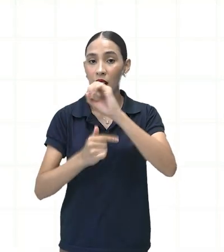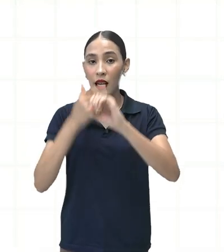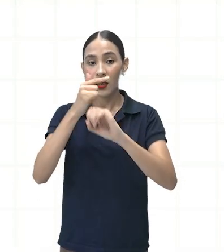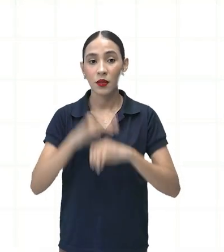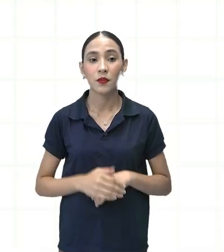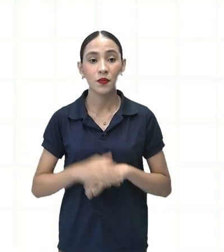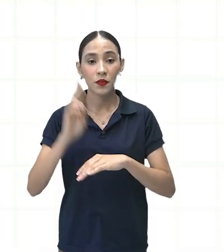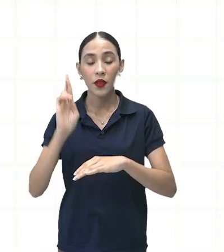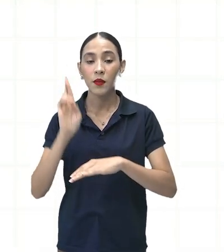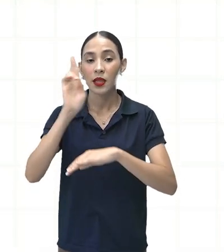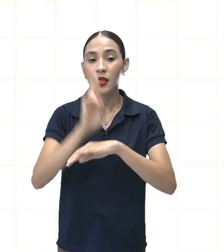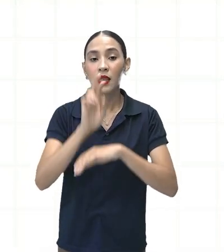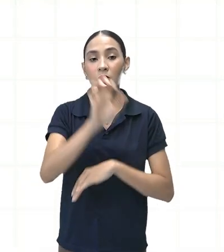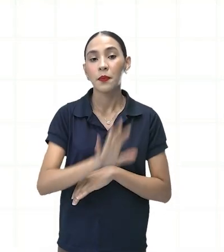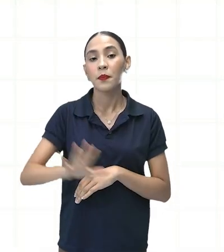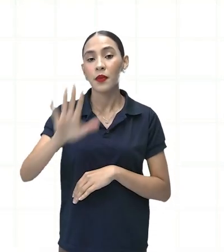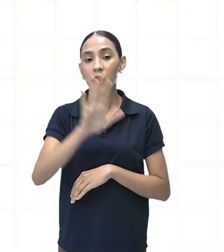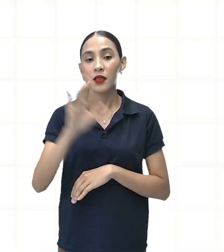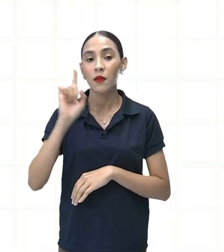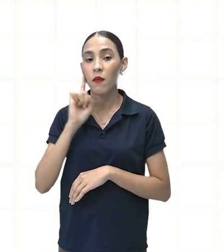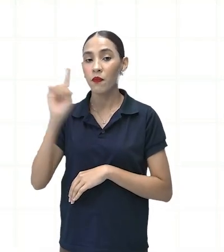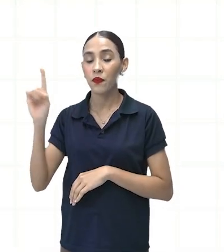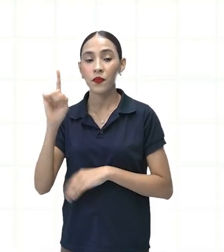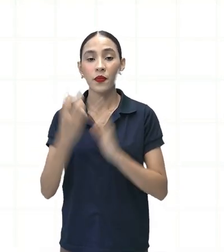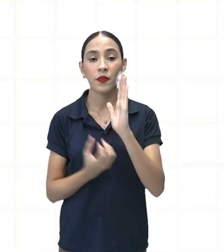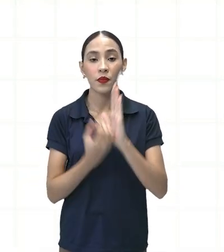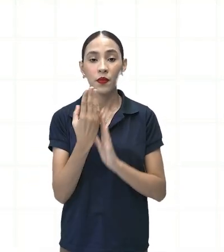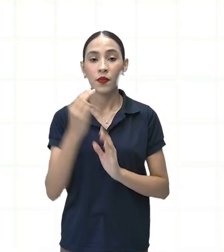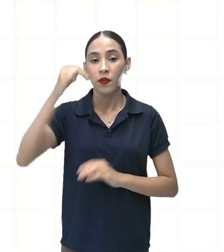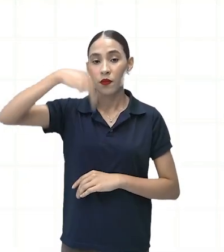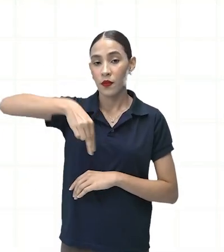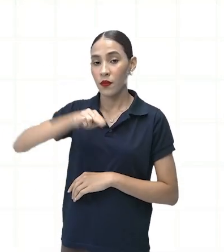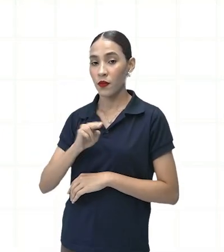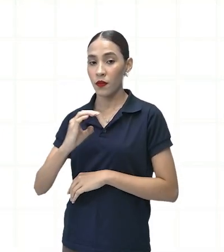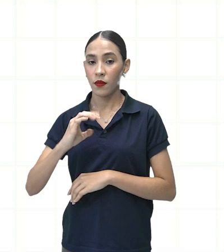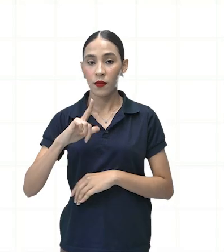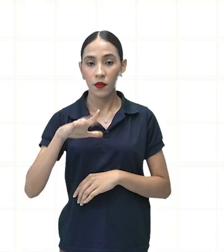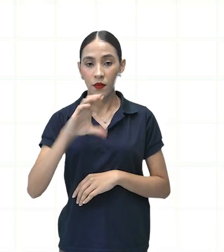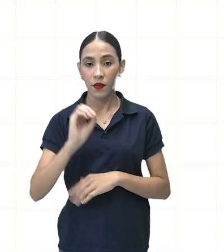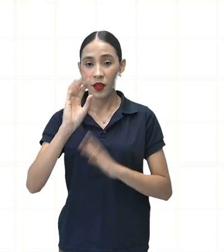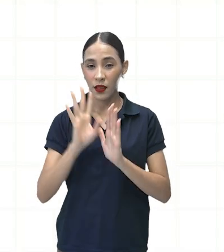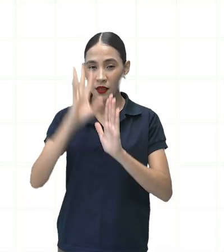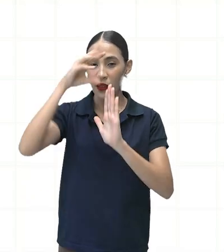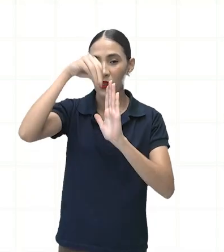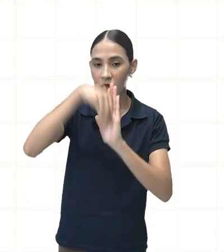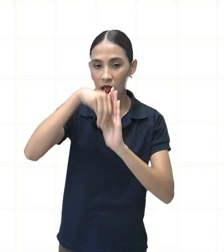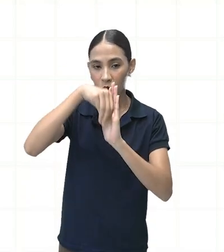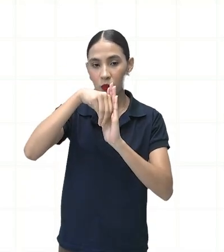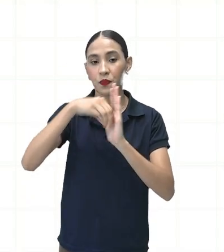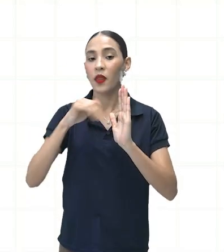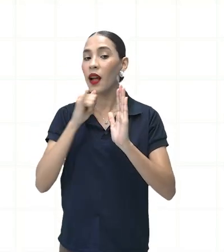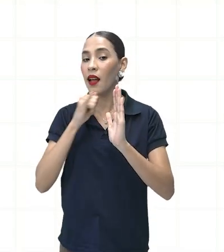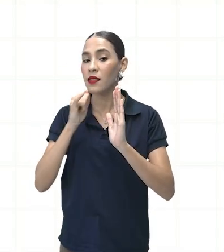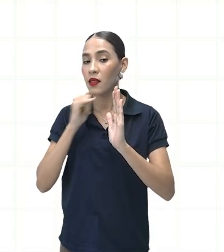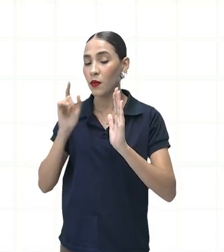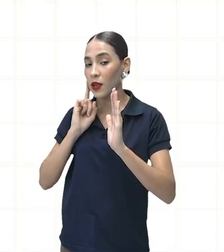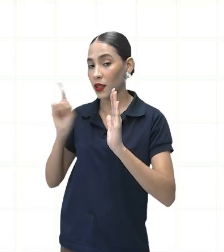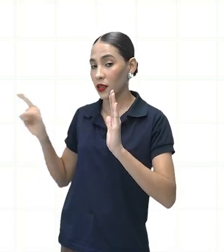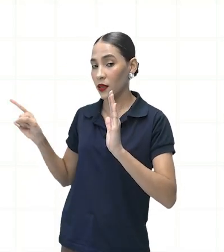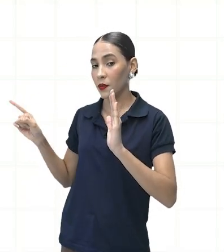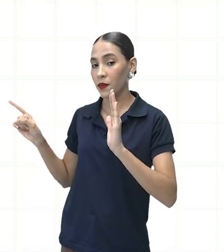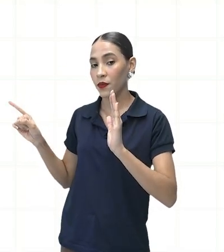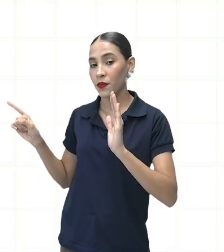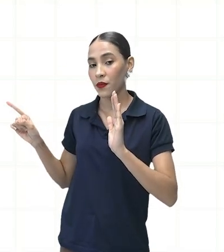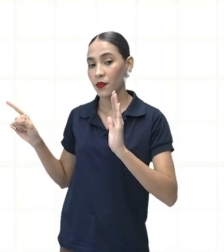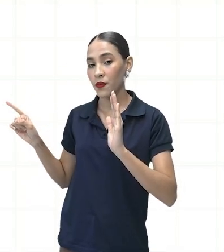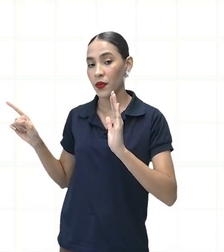átomo, representado na imagem, ele é formado por um núcleo que fica localizado na sua porção central, como vocês podem